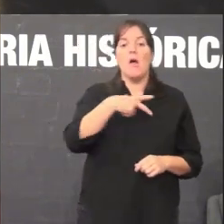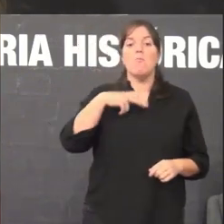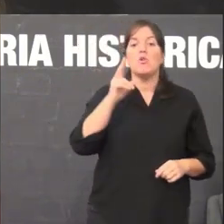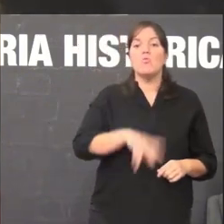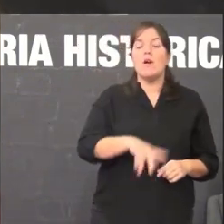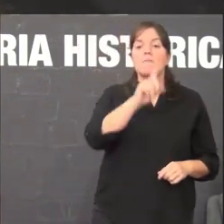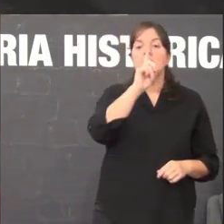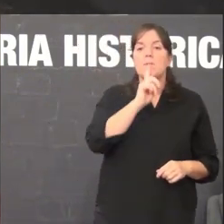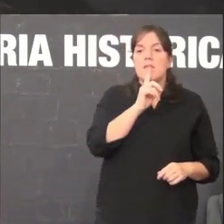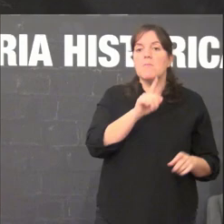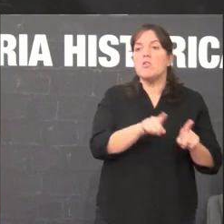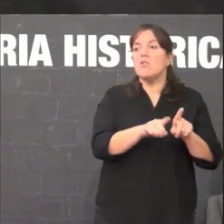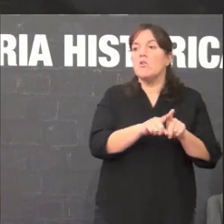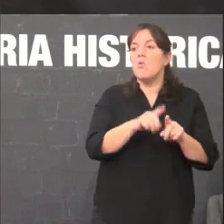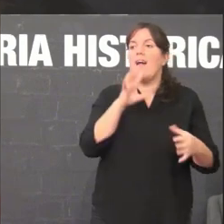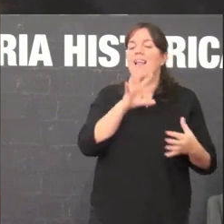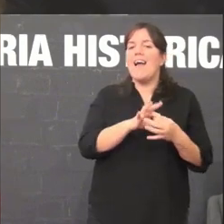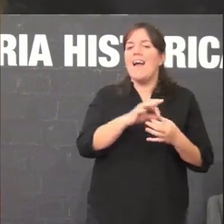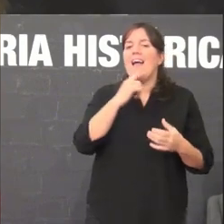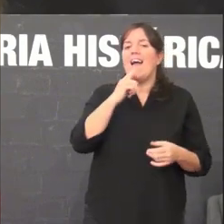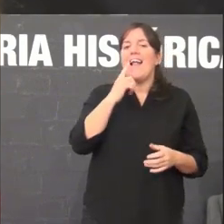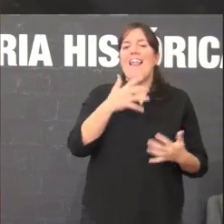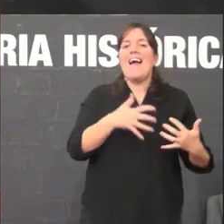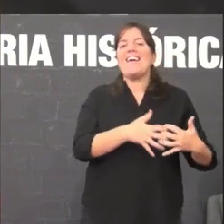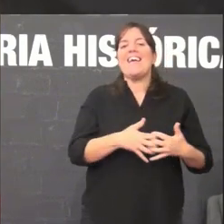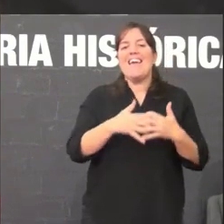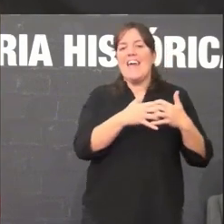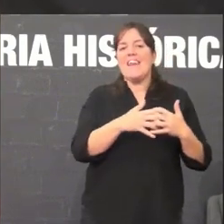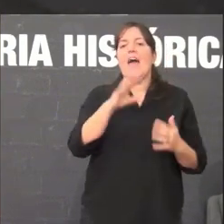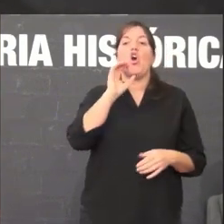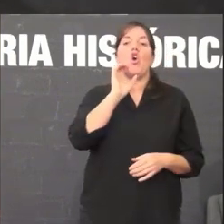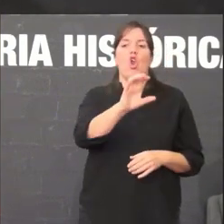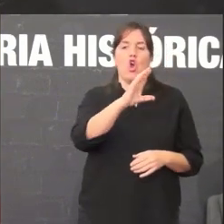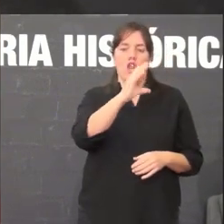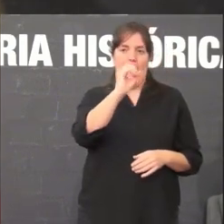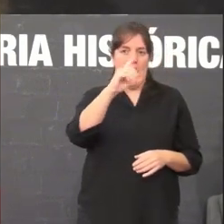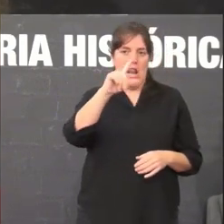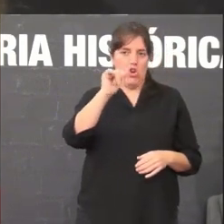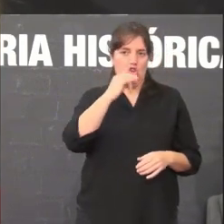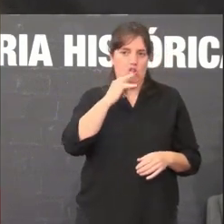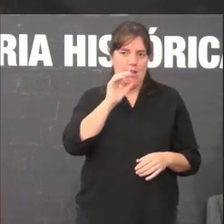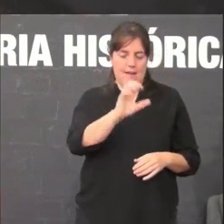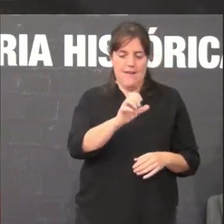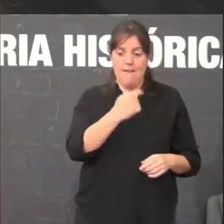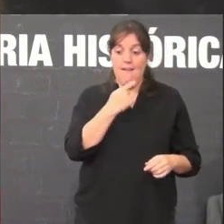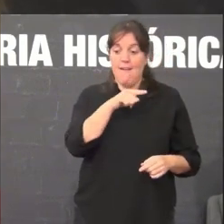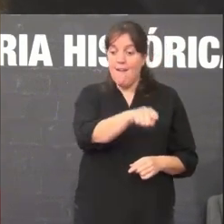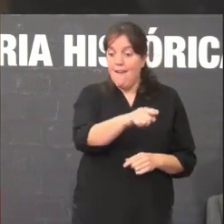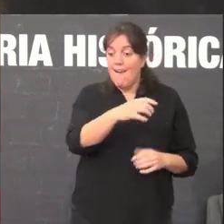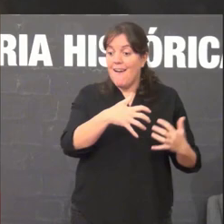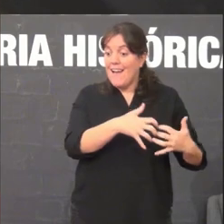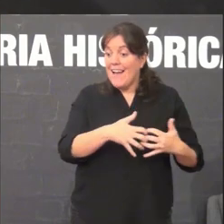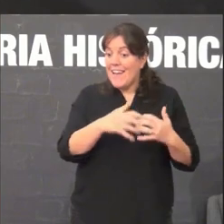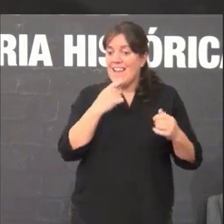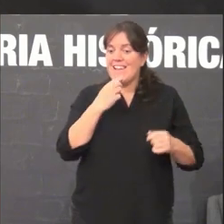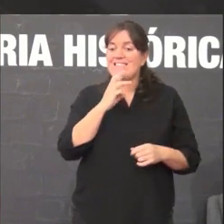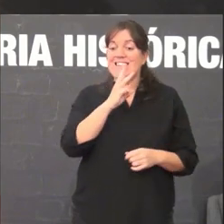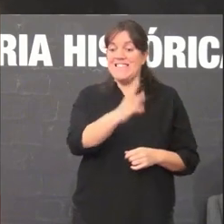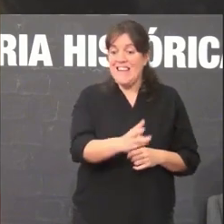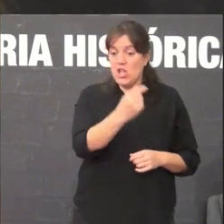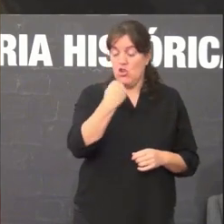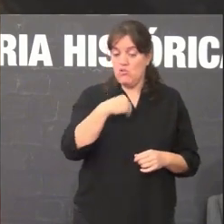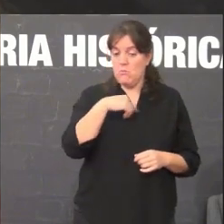era feito em relação à Guerra Colonial. A Guerra Colonial não se falava. A Guerra Colonial, os 13 anos de Guerra